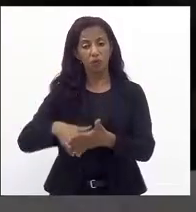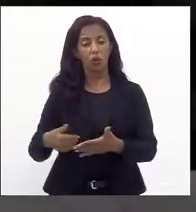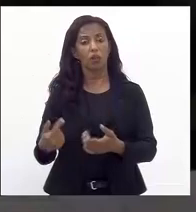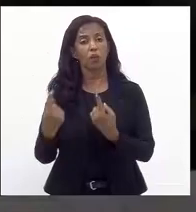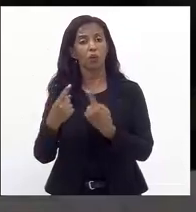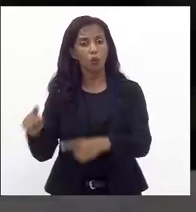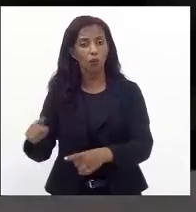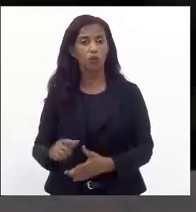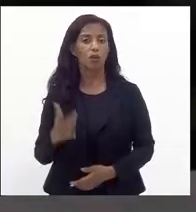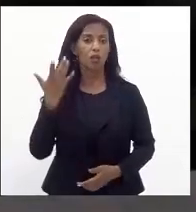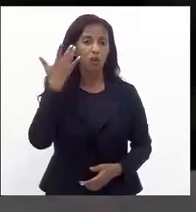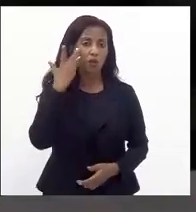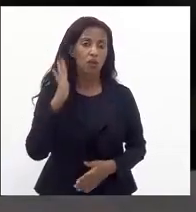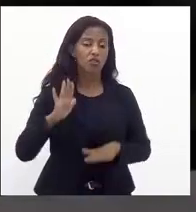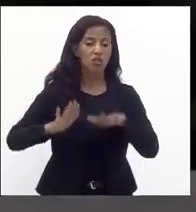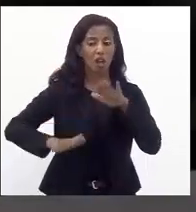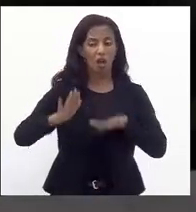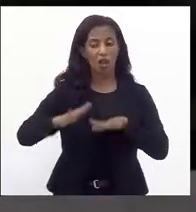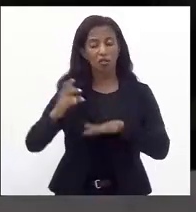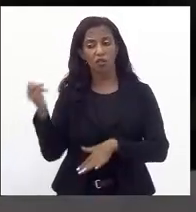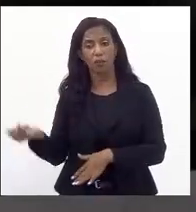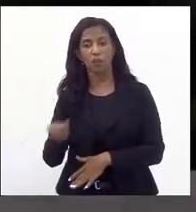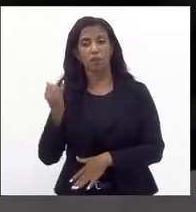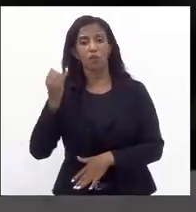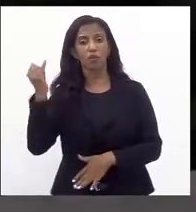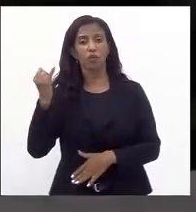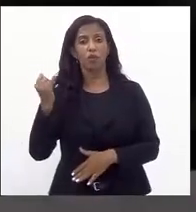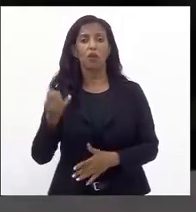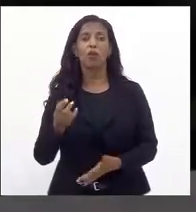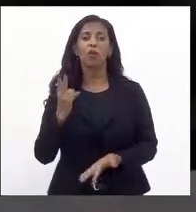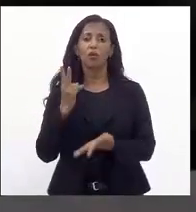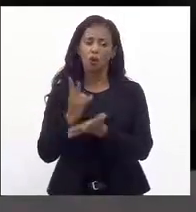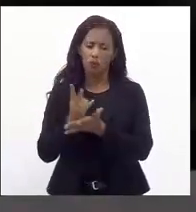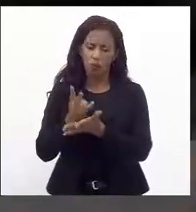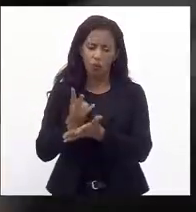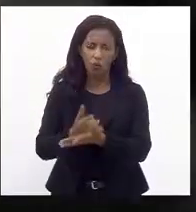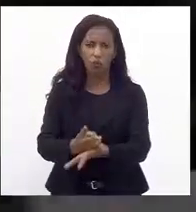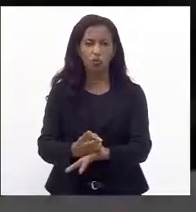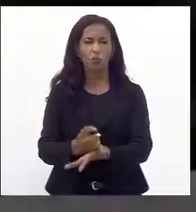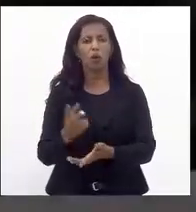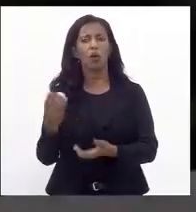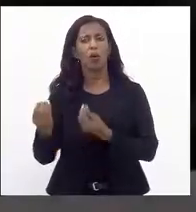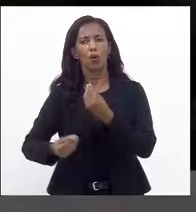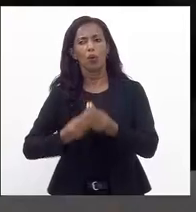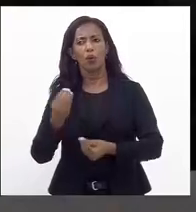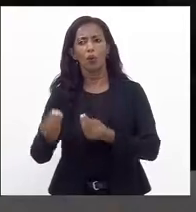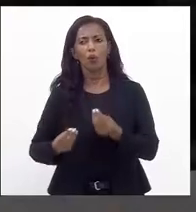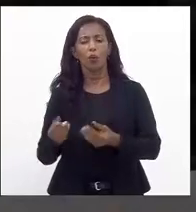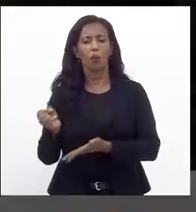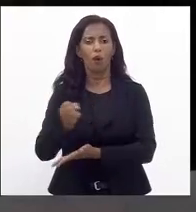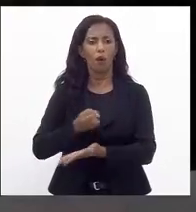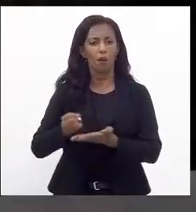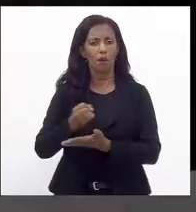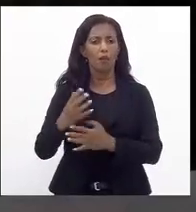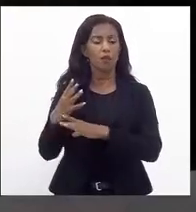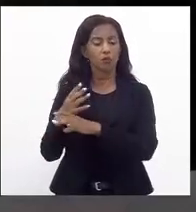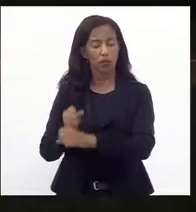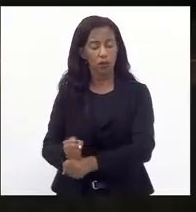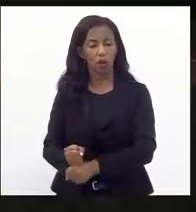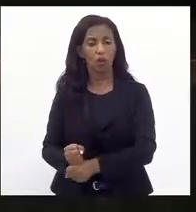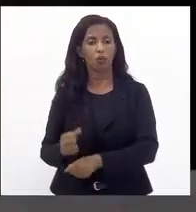e aquilo que a gente acha que é mais fundamental ainda nós vamos manter destaque como é o caso do destaque sobre a base de cálculo